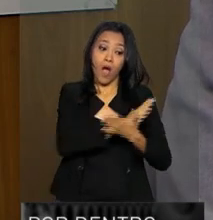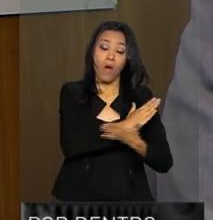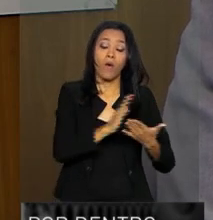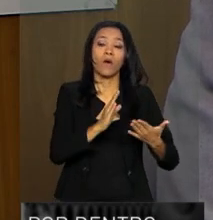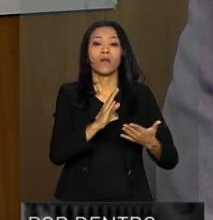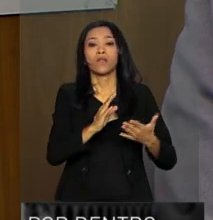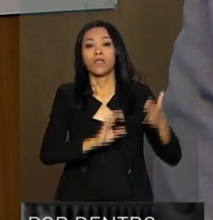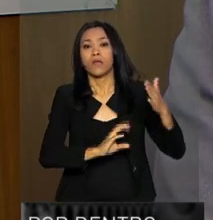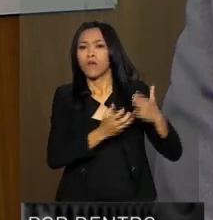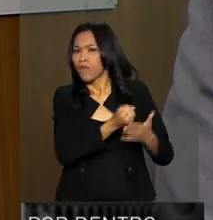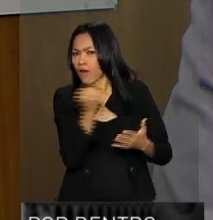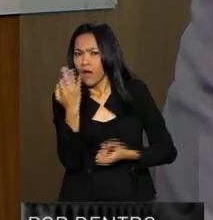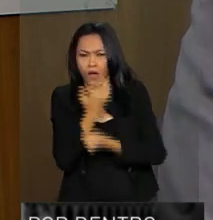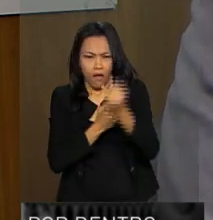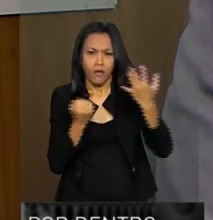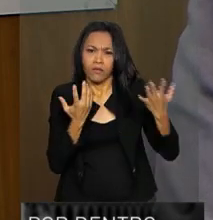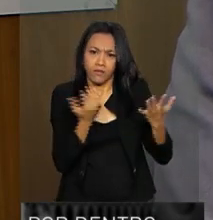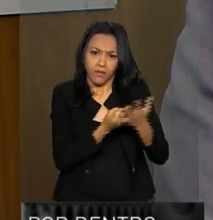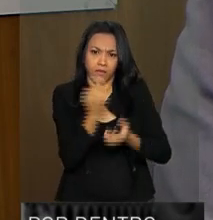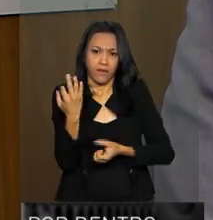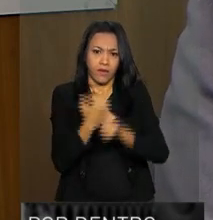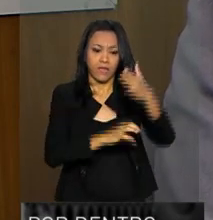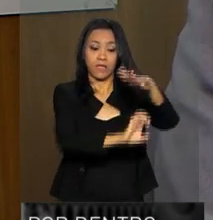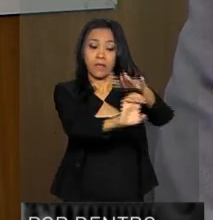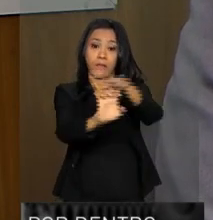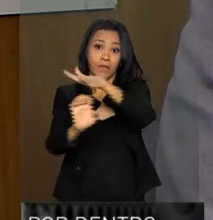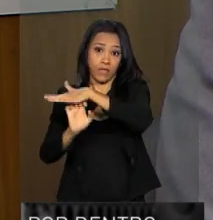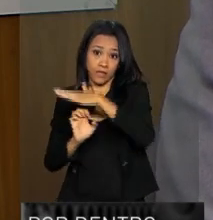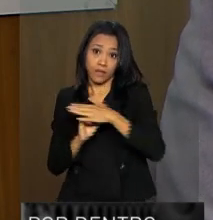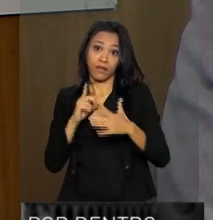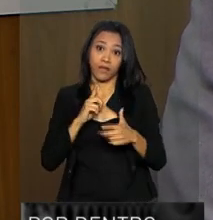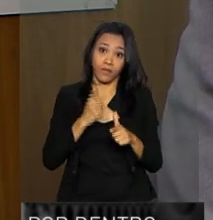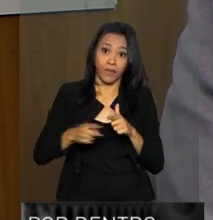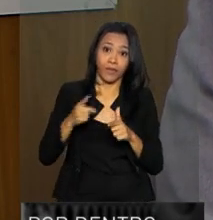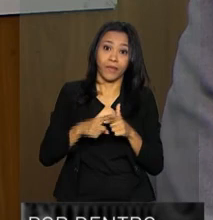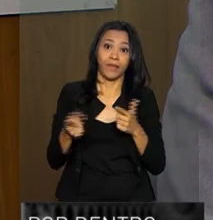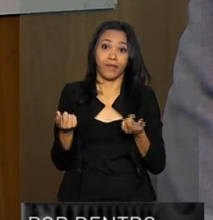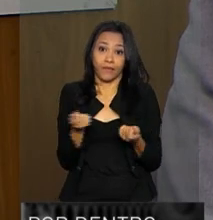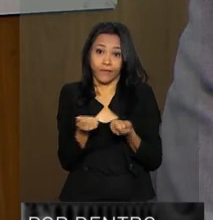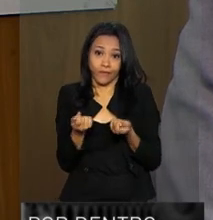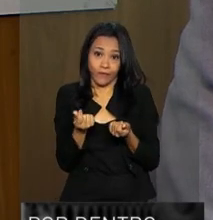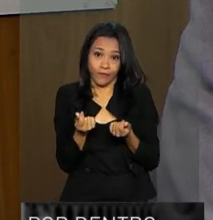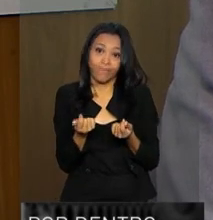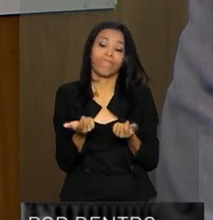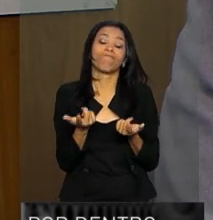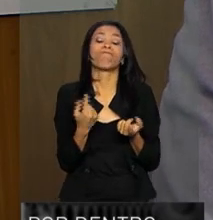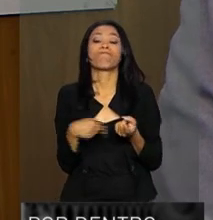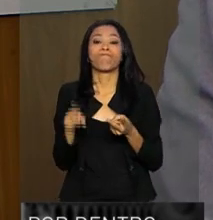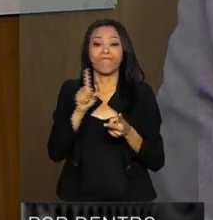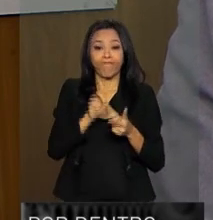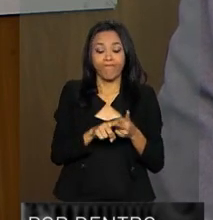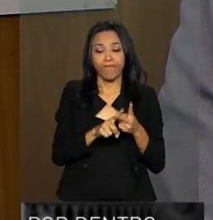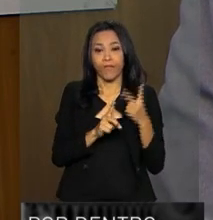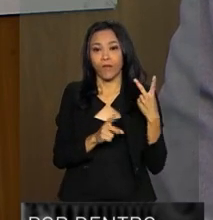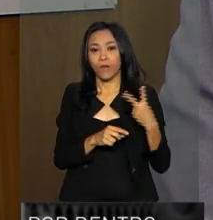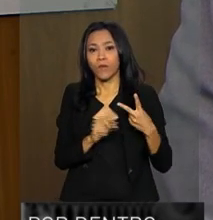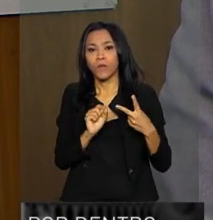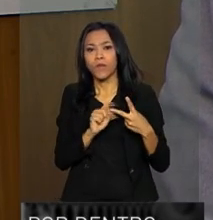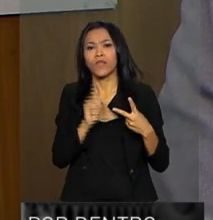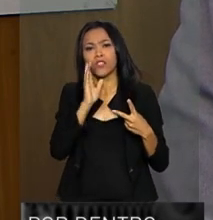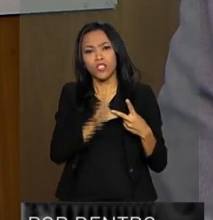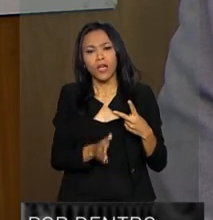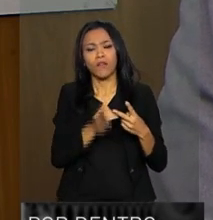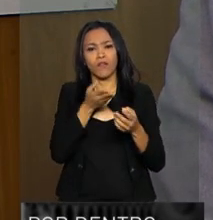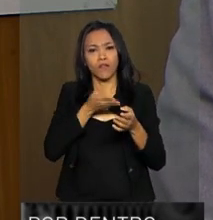não conseguiram usar a lei ronê o segundo fator é que foi lançada uma instrução normativa